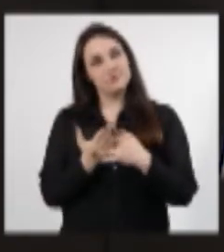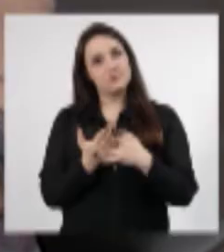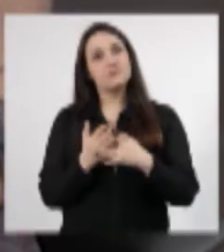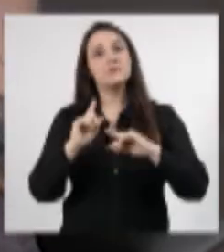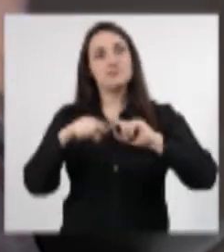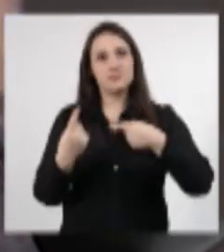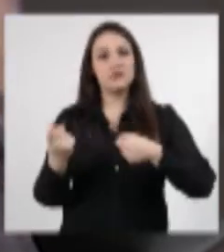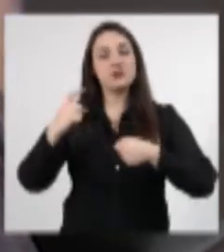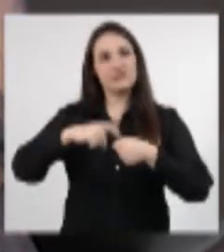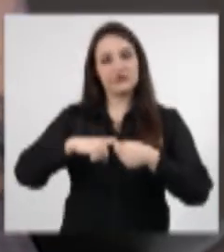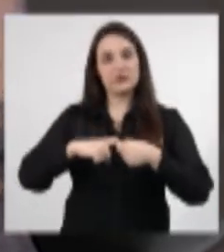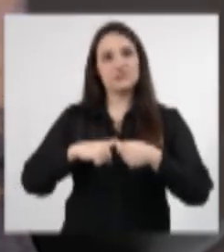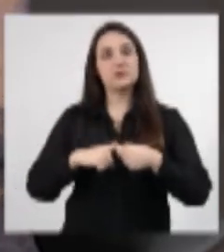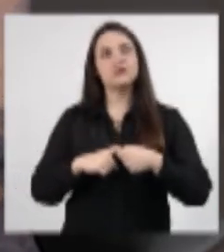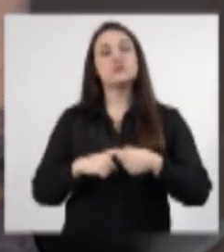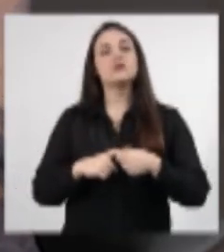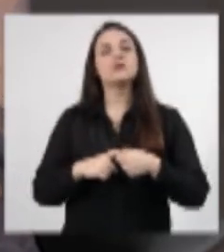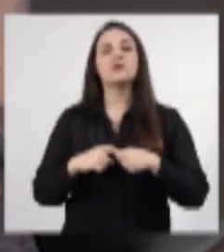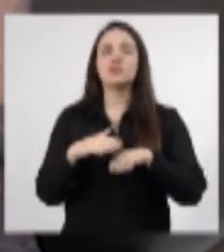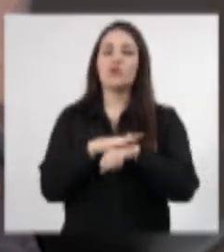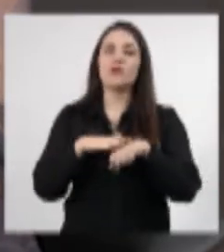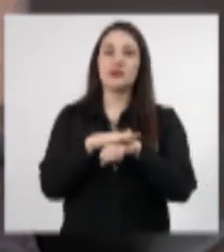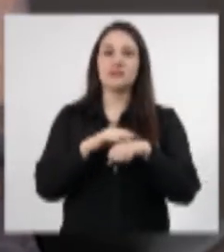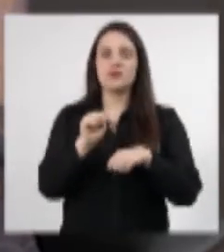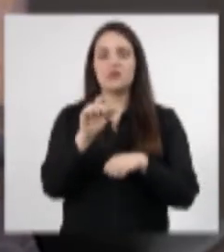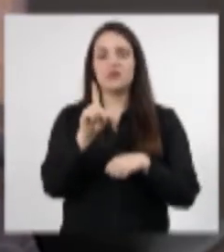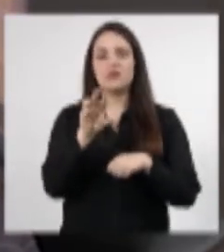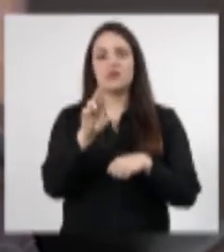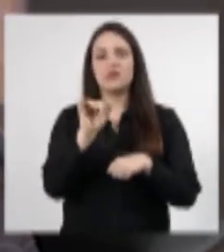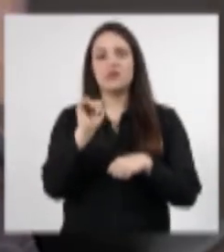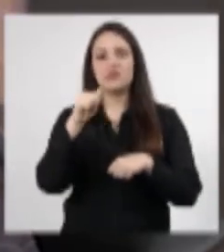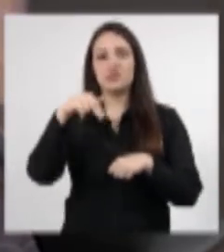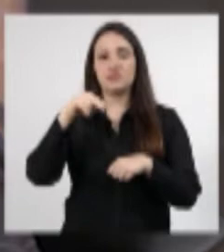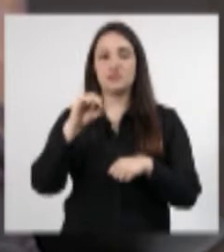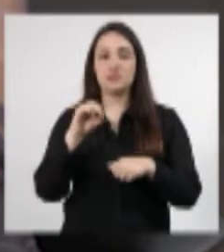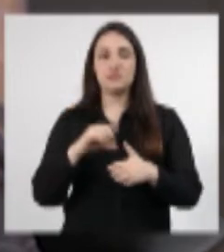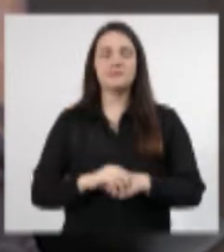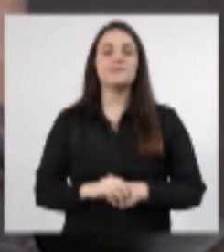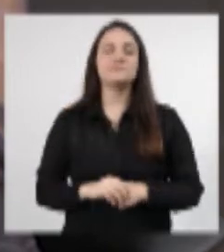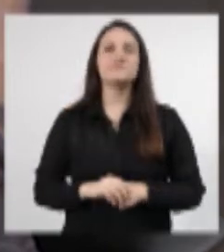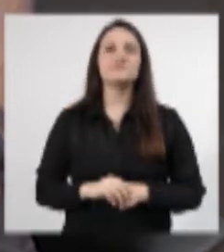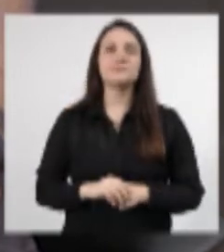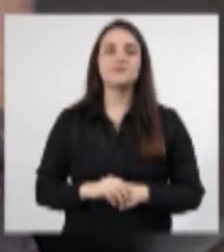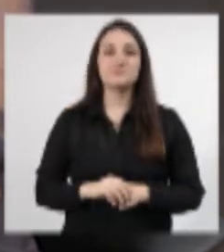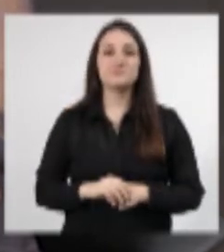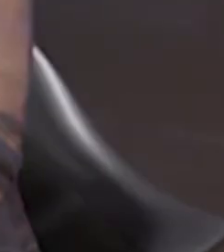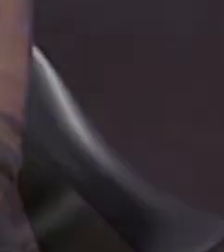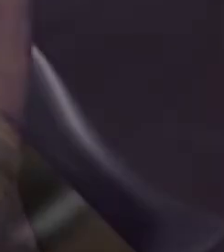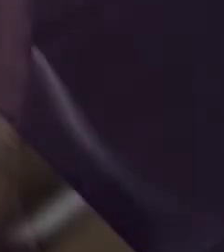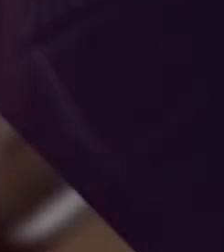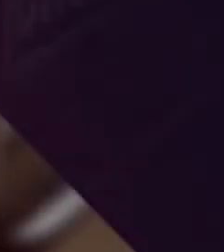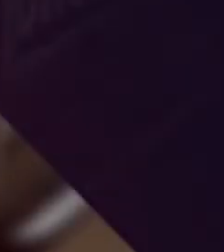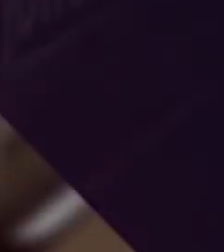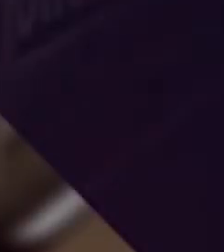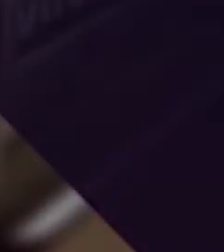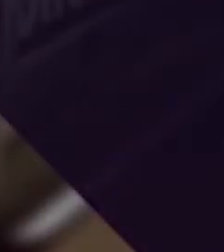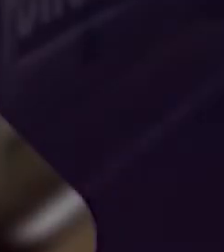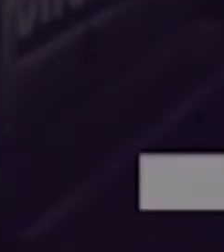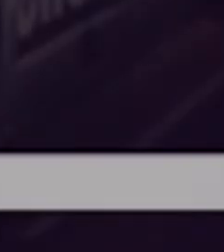etc. Vamos para um rápido intervalo e já voltamos para continuar nosso bate-papo com o Dr. Adriano.